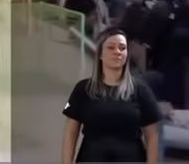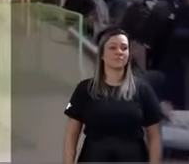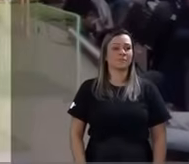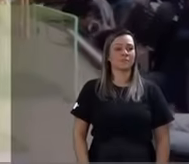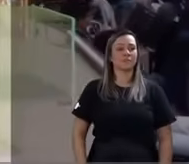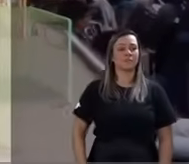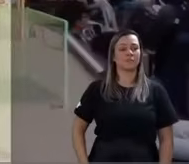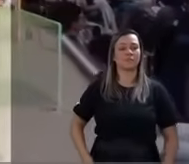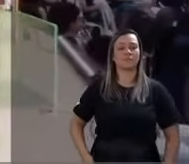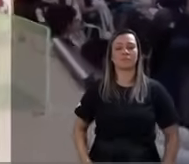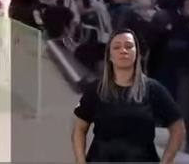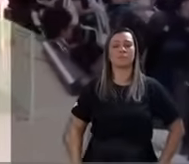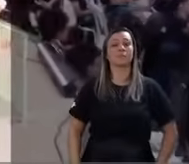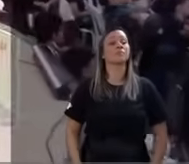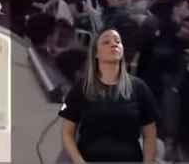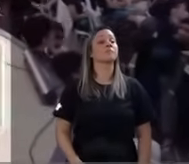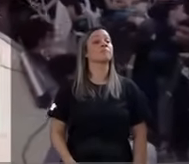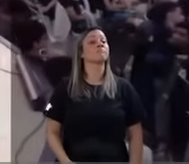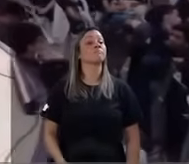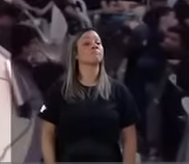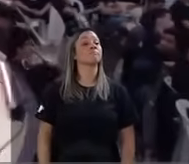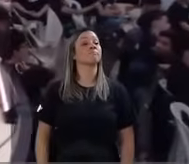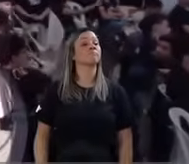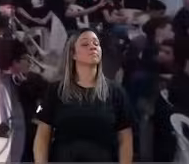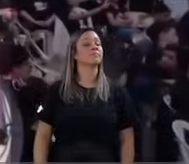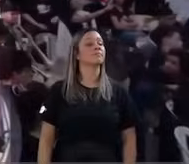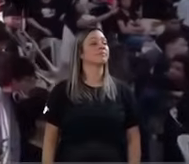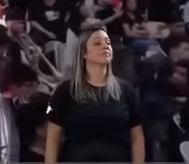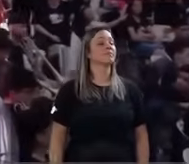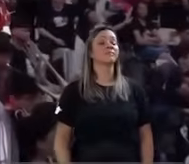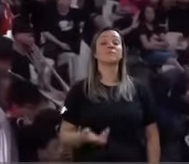já achei uma flor